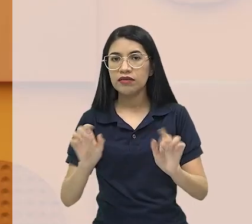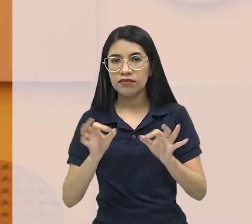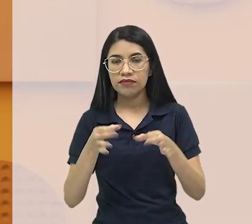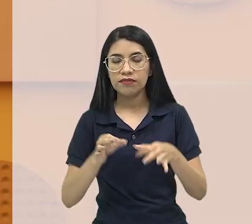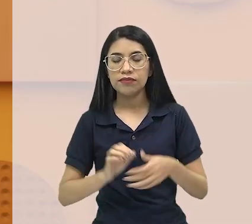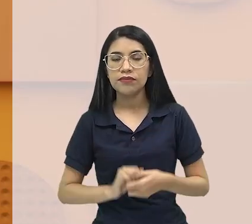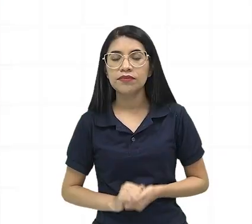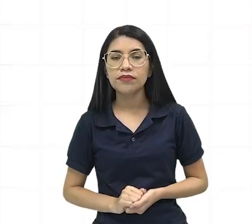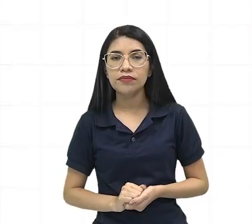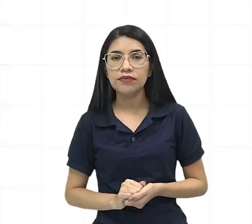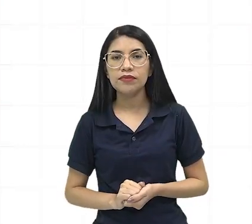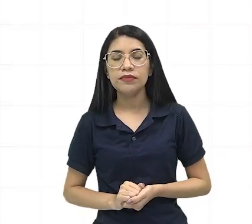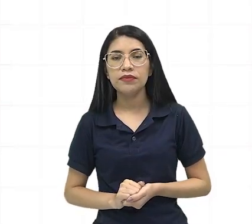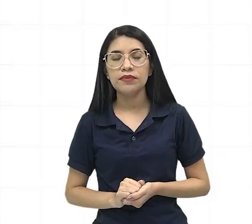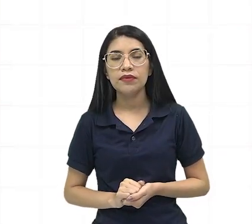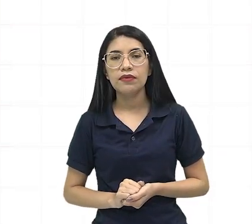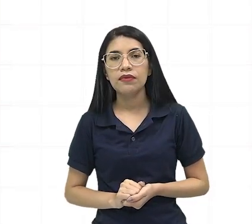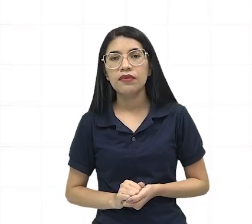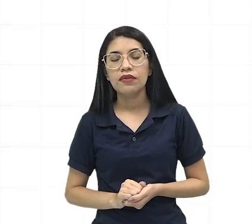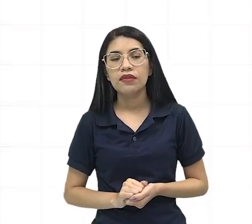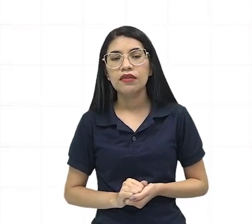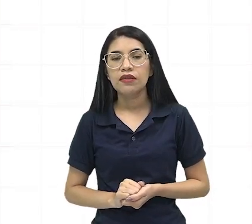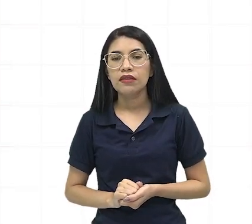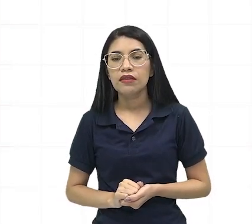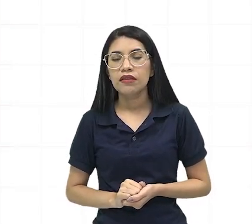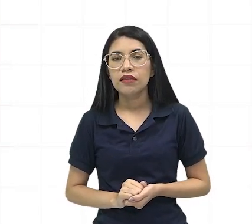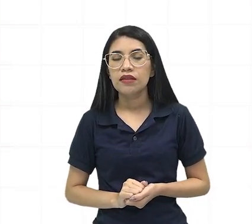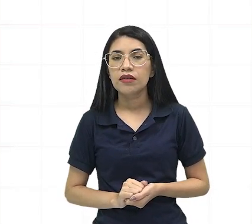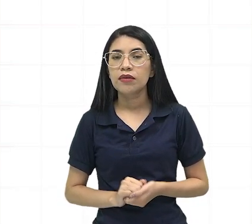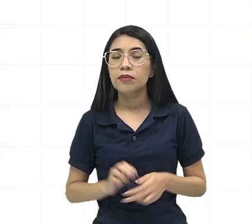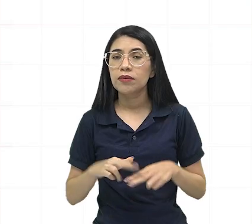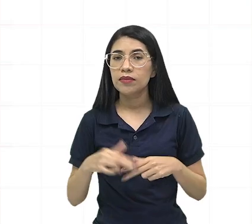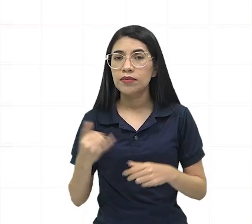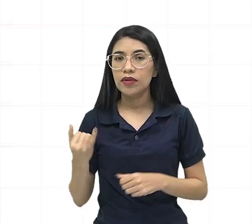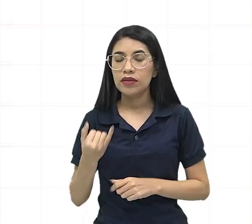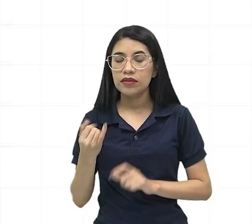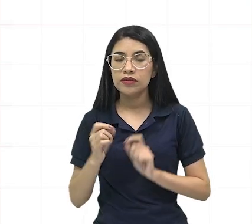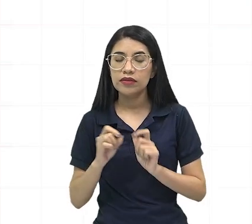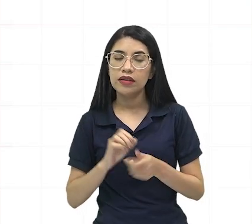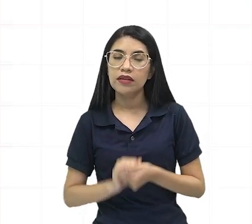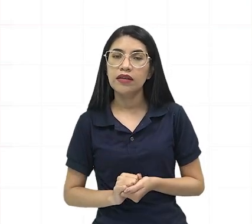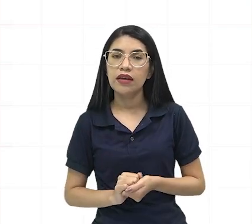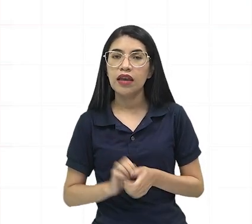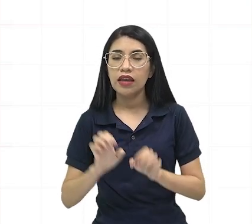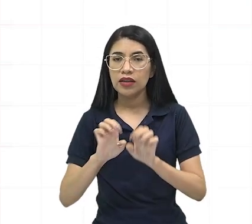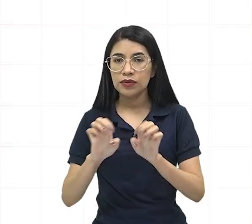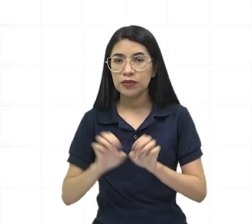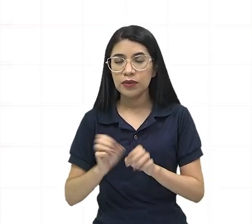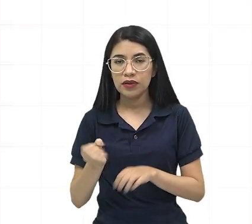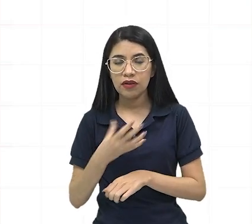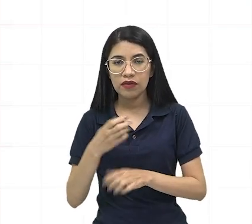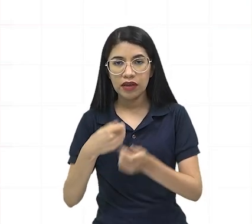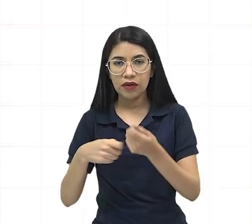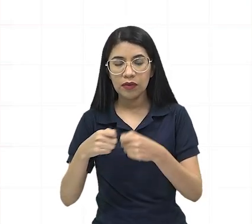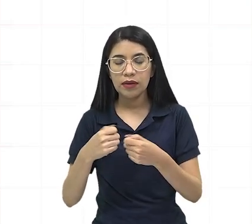certo? Continuando, então. Então, é importante que a nova ordem econômica seja construída de forma justa e